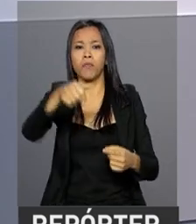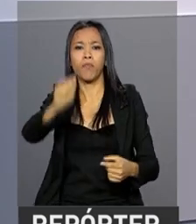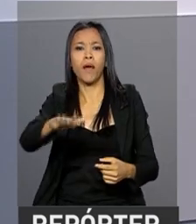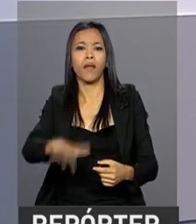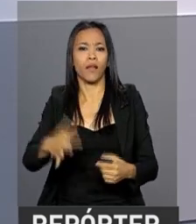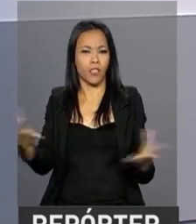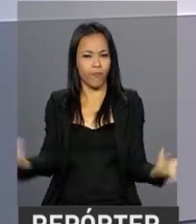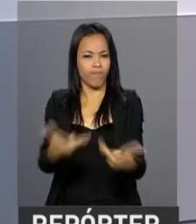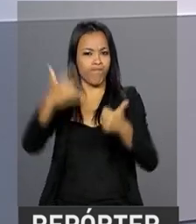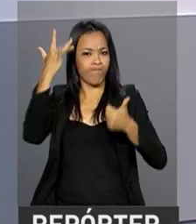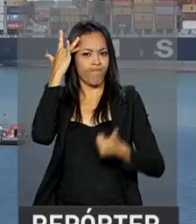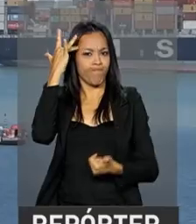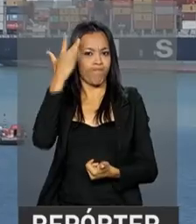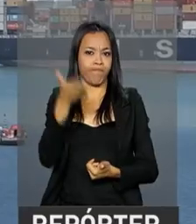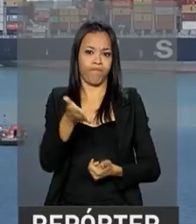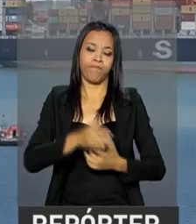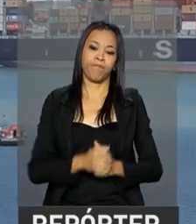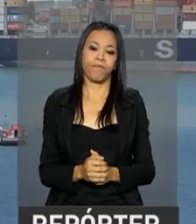barato e eficiente.